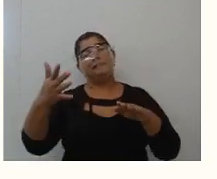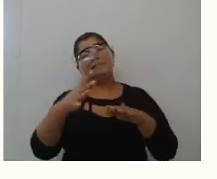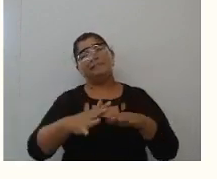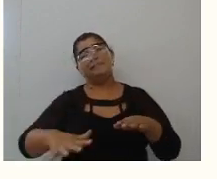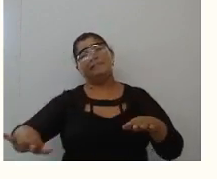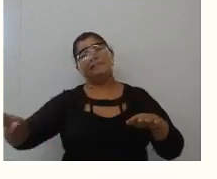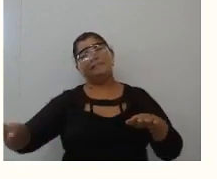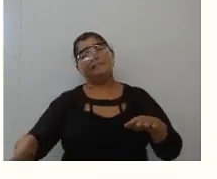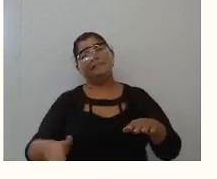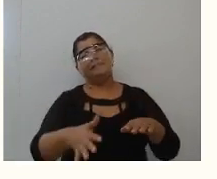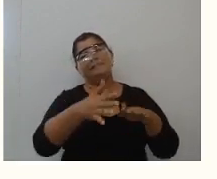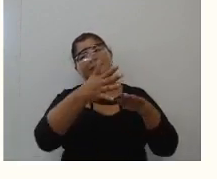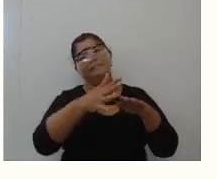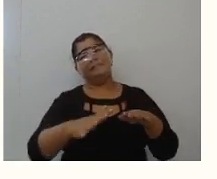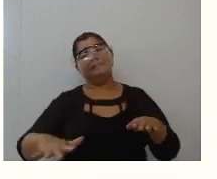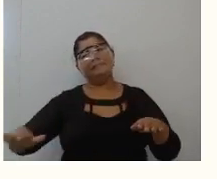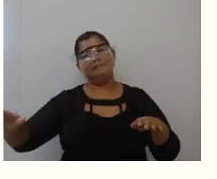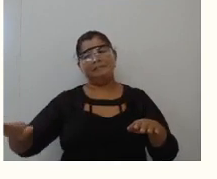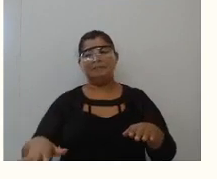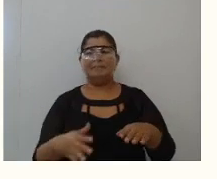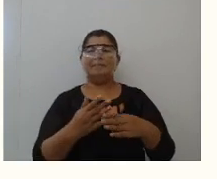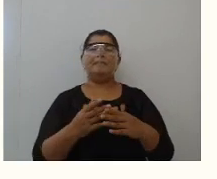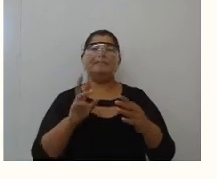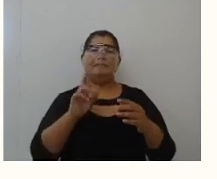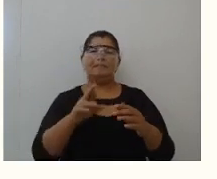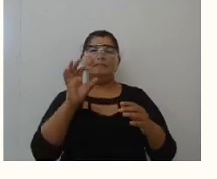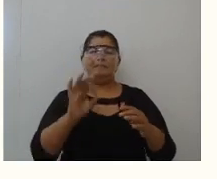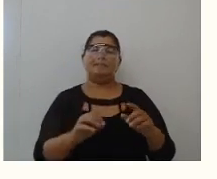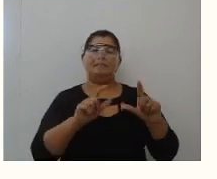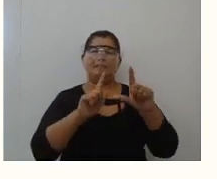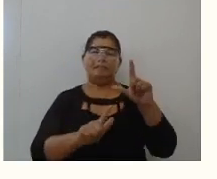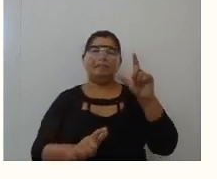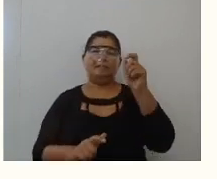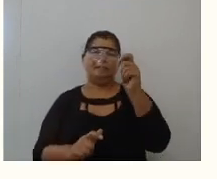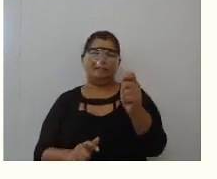Marulhar é o barulho das ondas. Então, resposta certa, letra A,